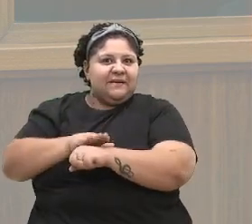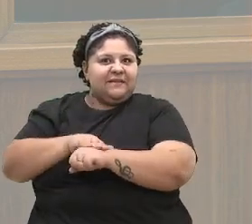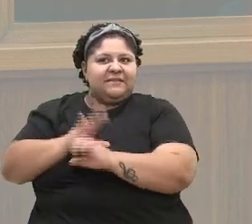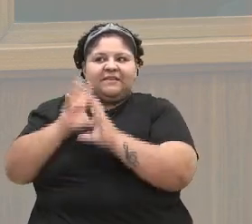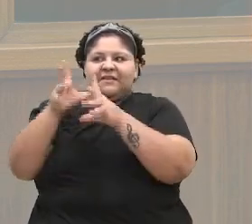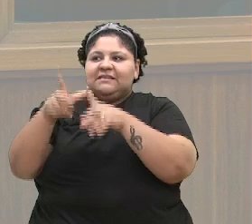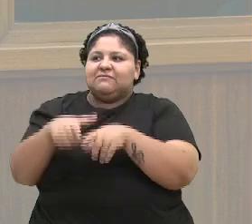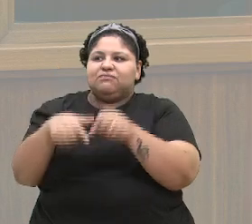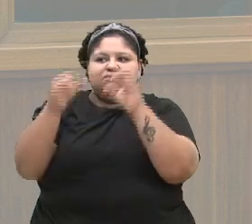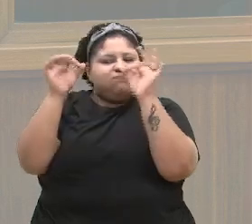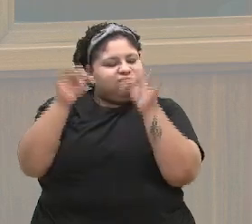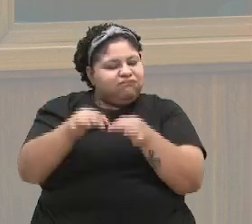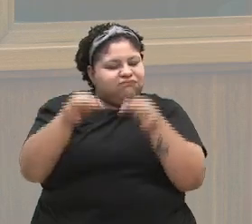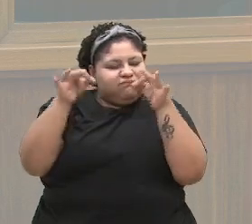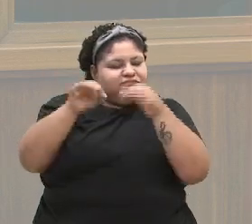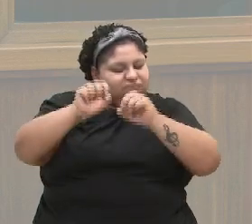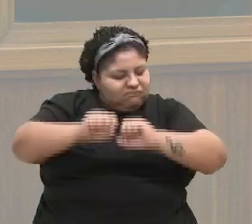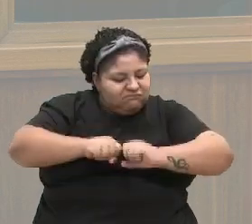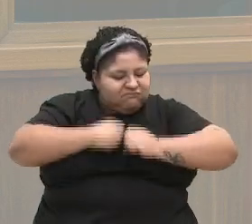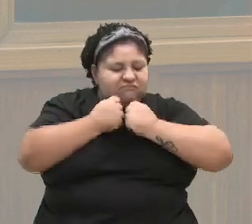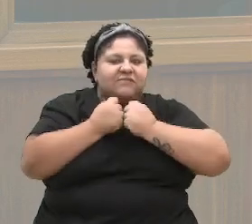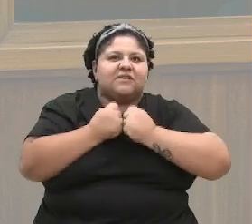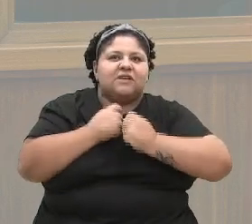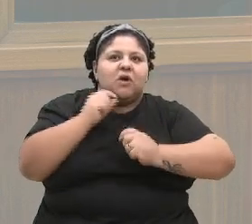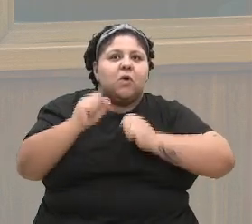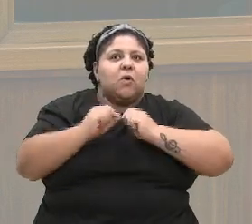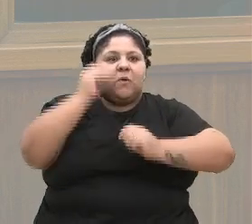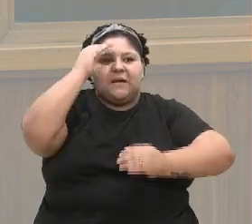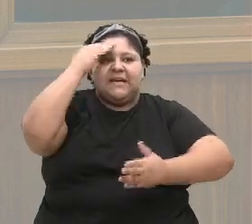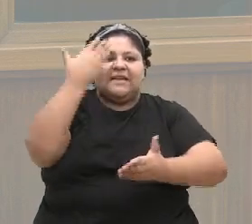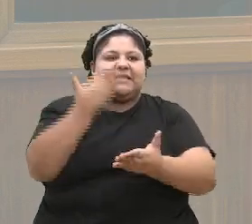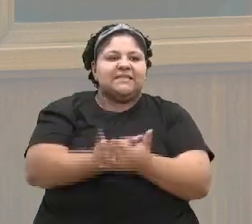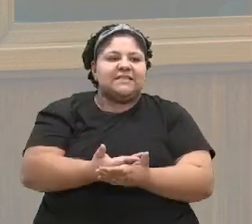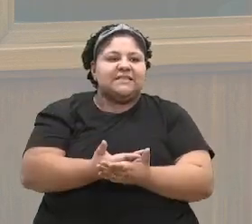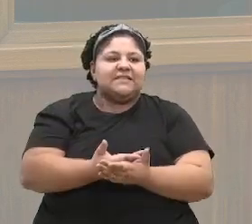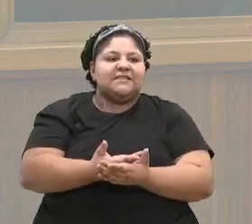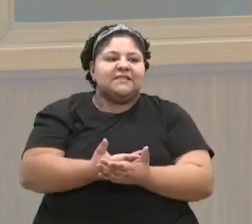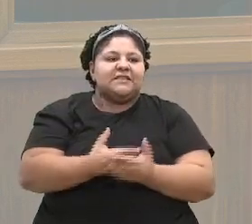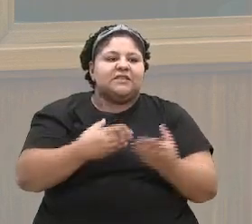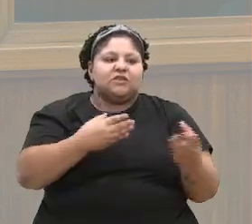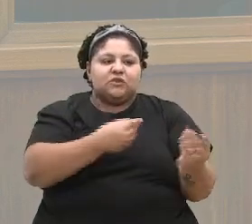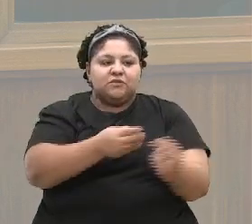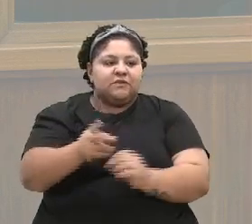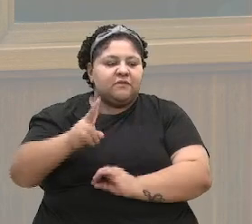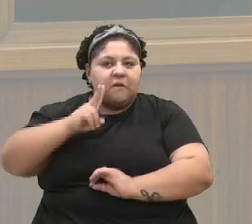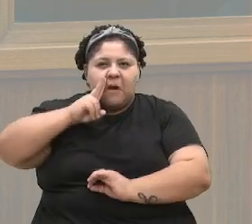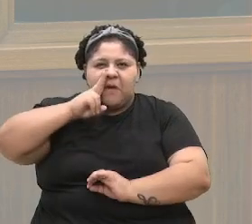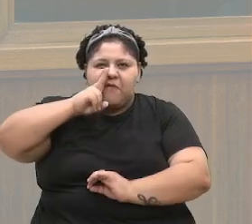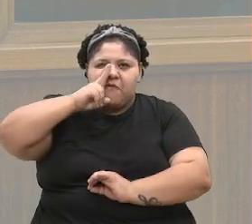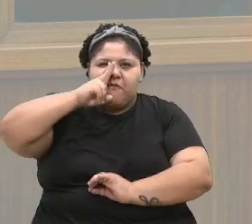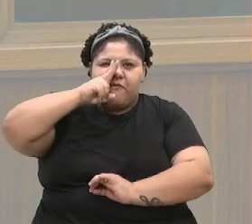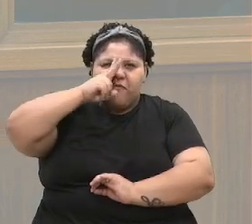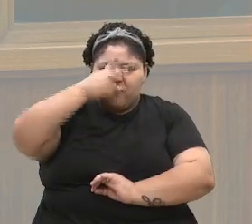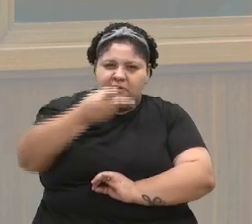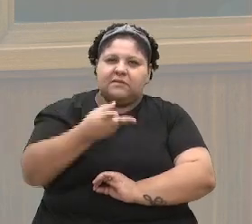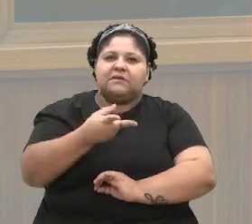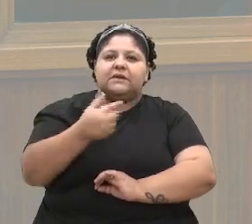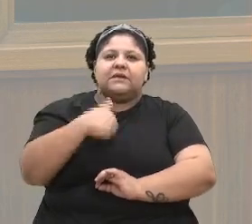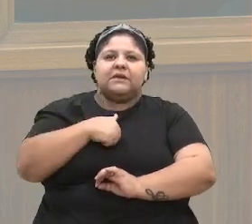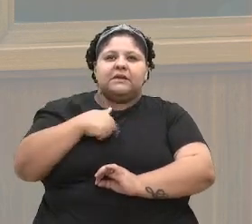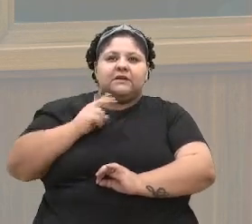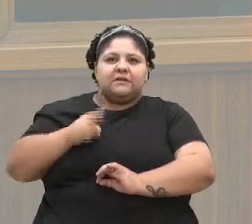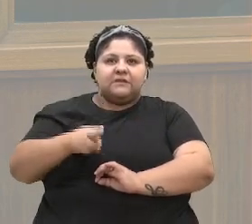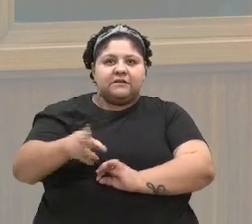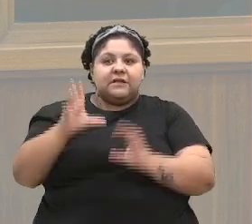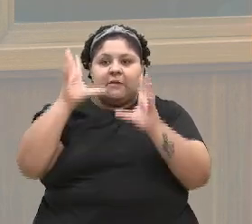toda certeza, defendendo aquilo que acredita, com muita garra, com muita força. Eu sempre